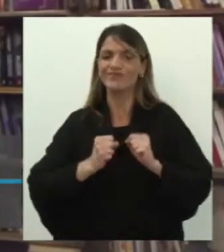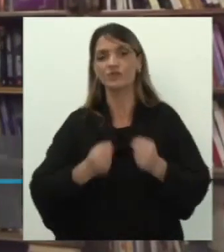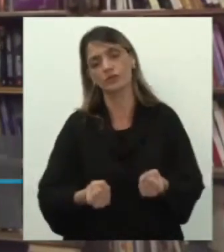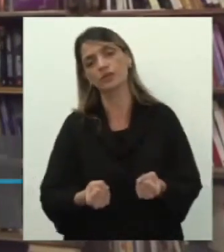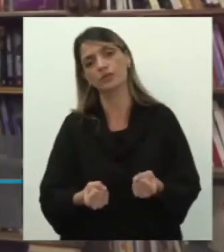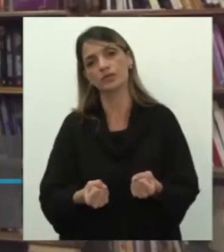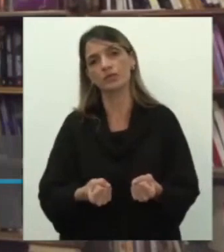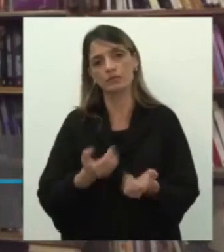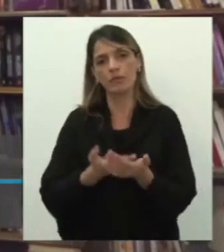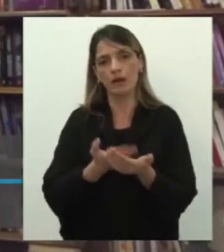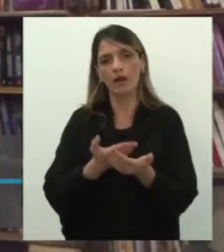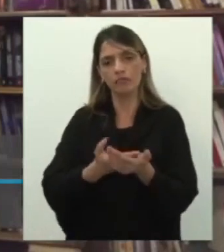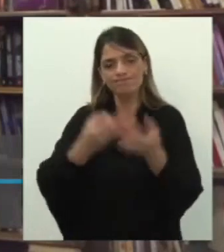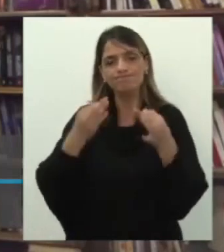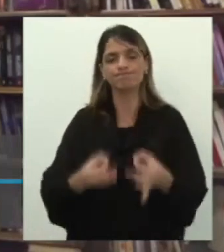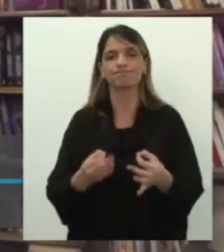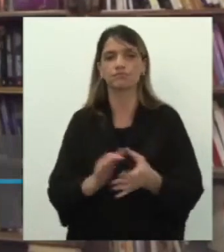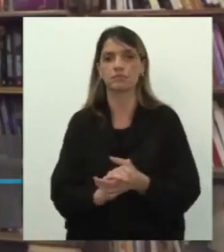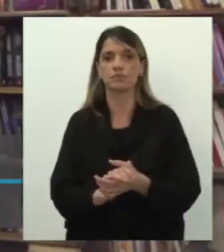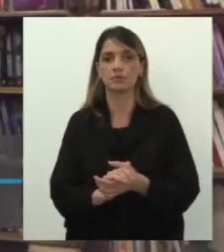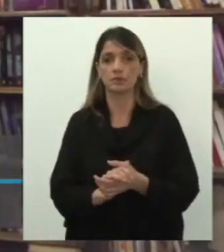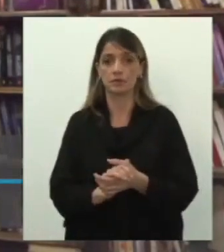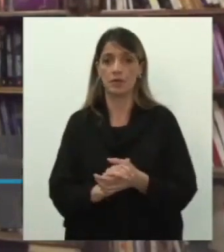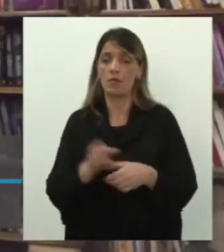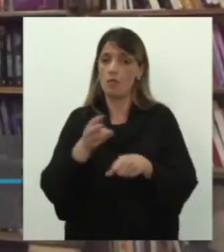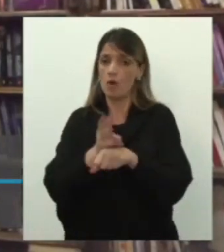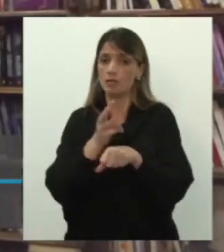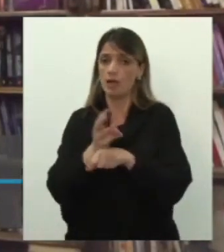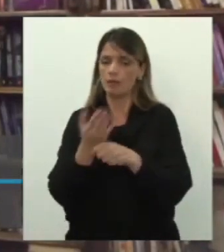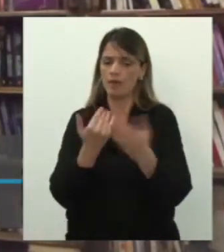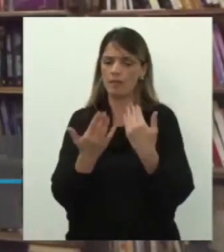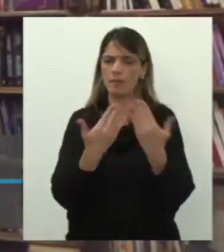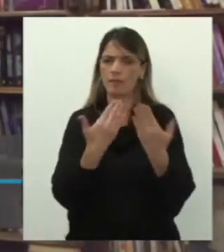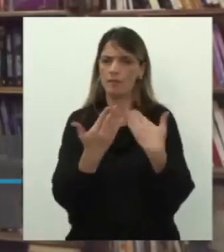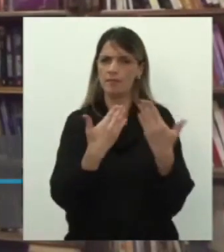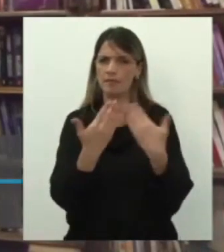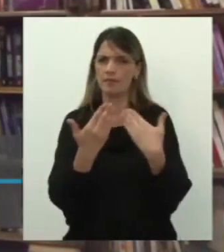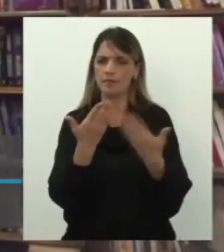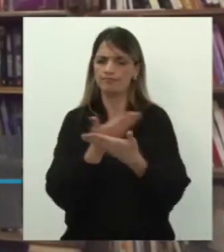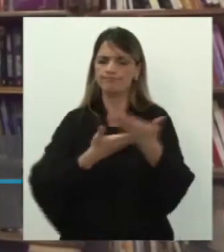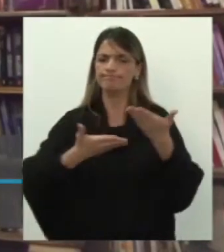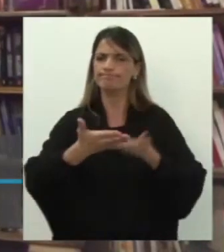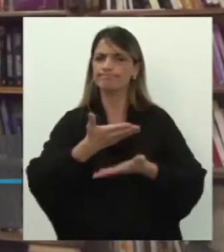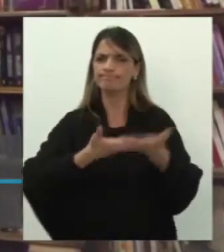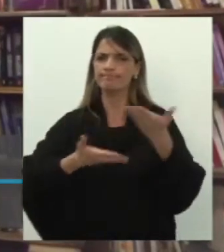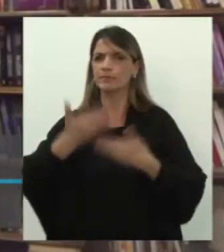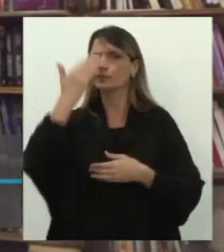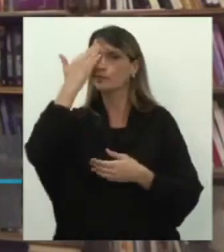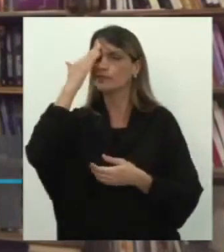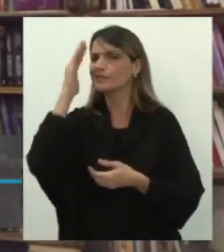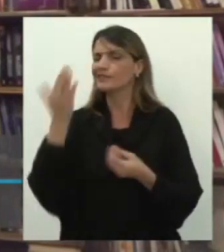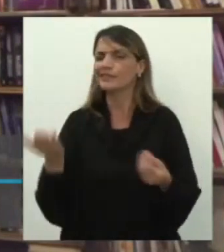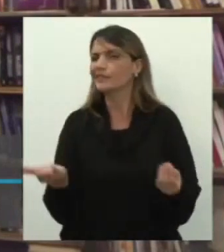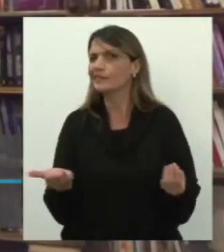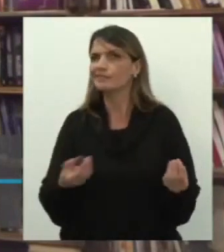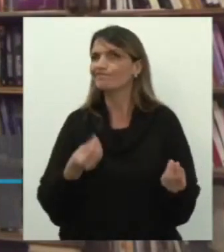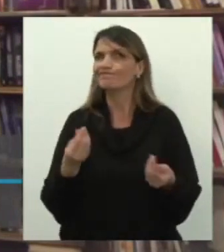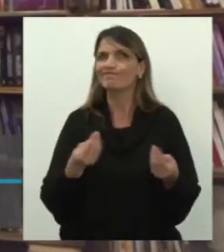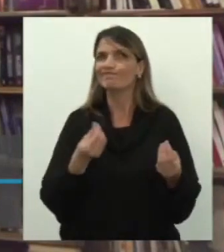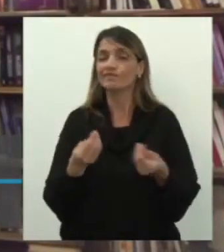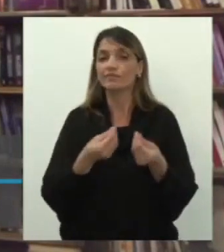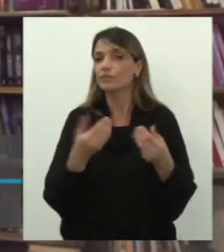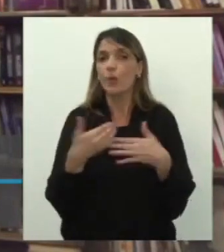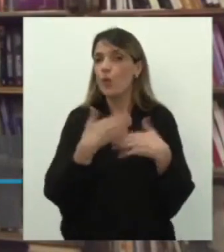certo. Então nós reunimos via WhatsApp e nós começamos a trocar ideia para entender qual era